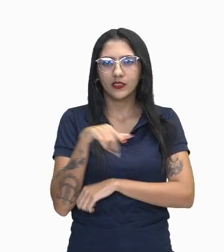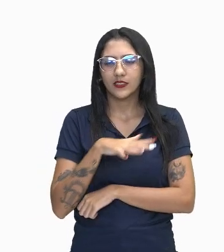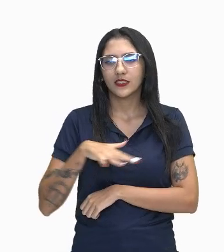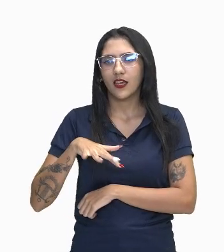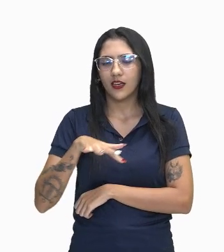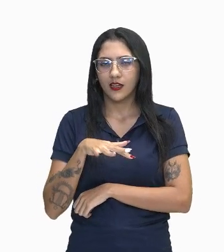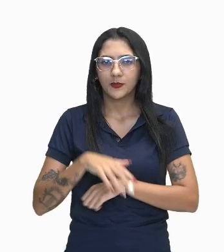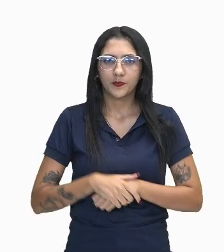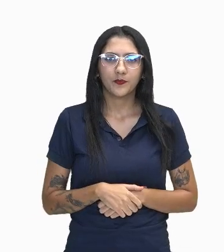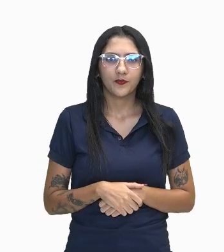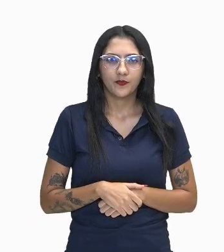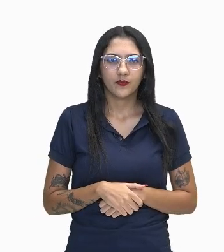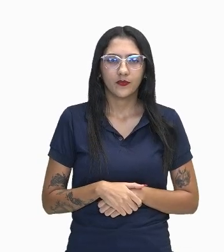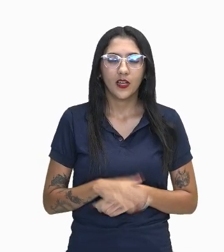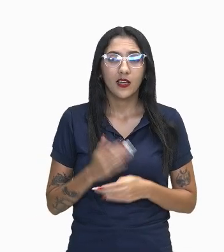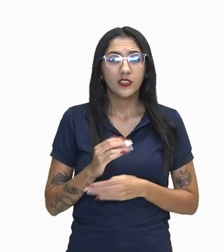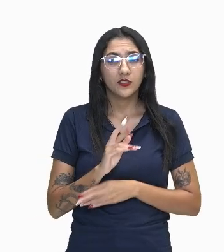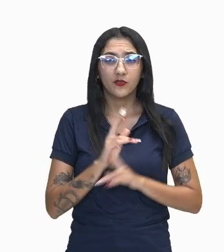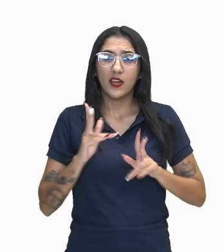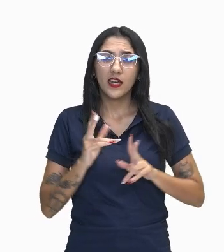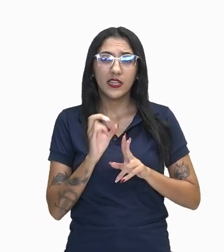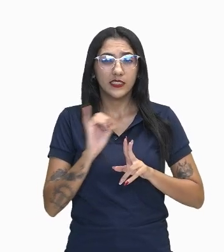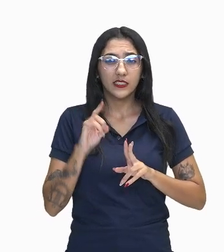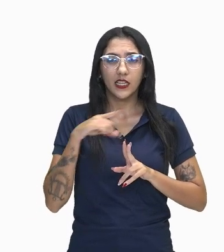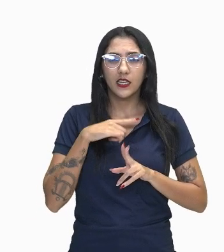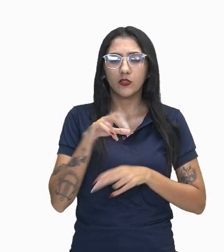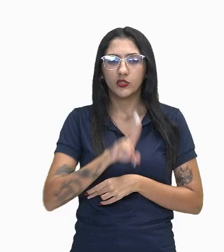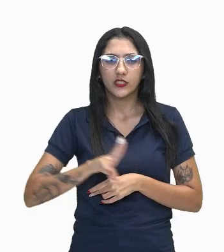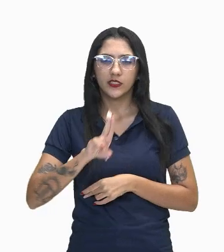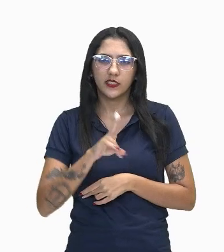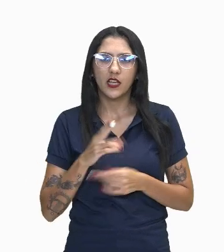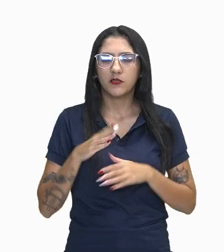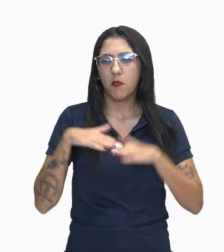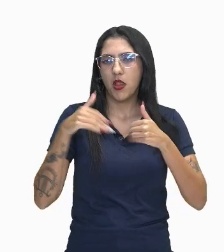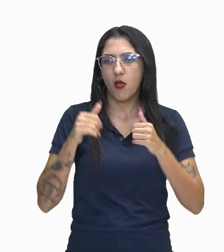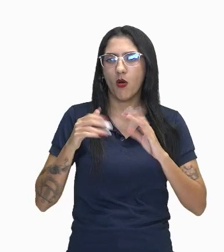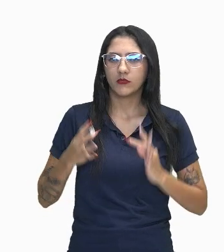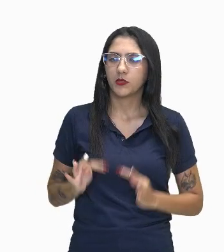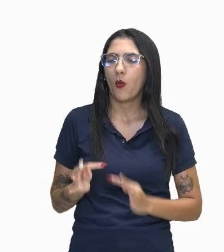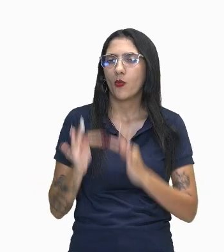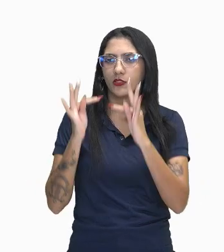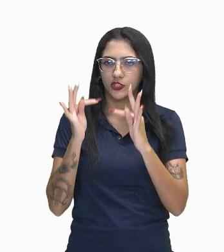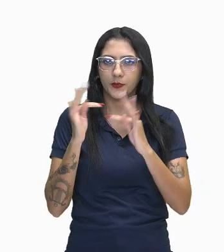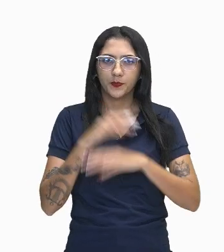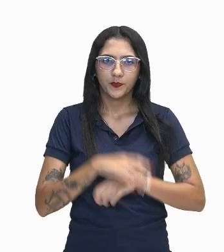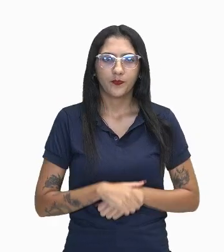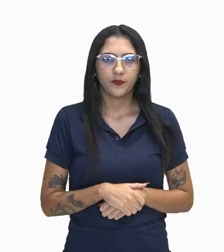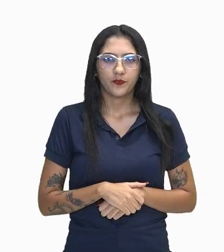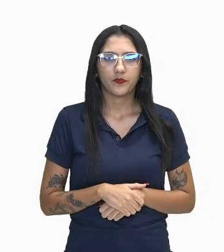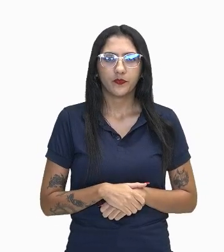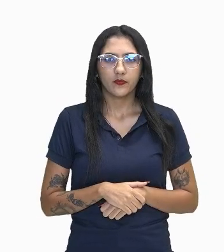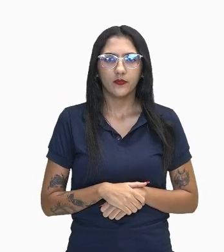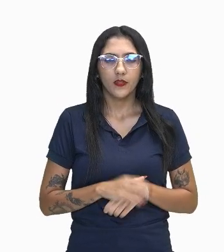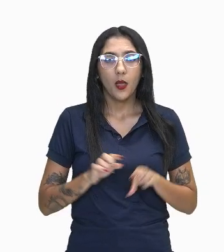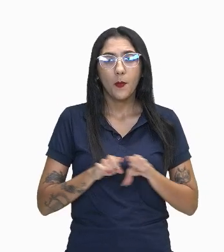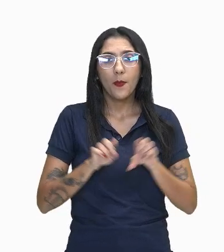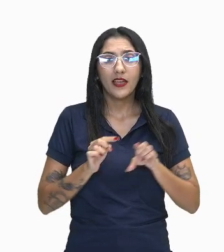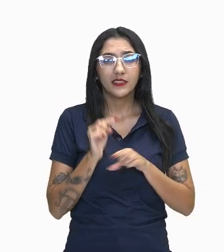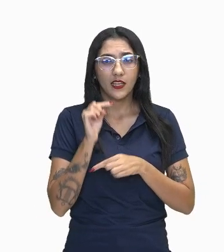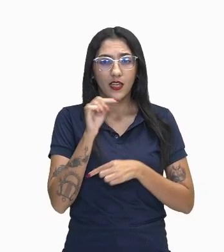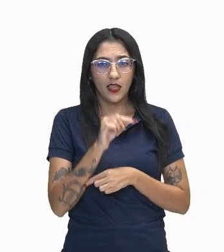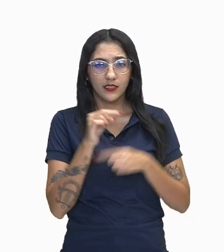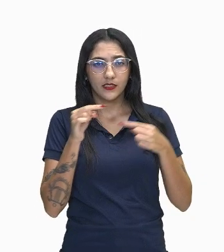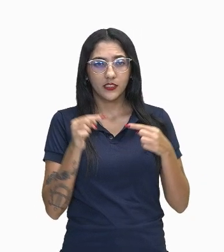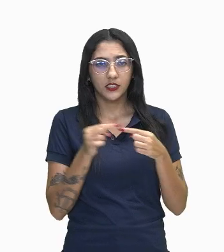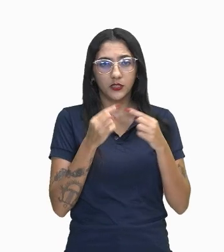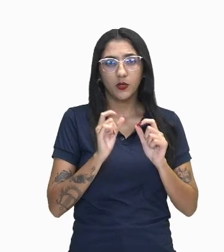se utilizasse aí um maquinário mais tecnológico, tá? Mas a produção extensiva, gente, ela acaba utilizando